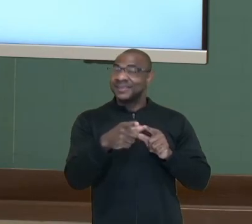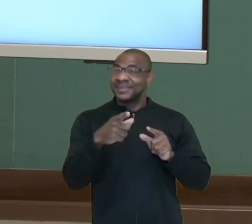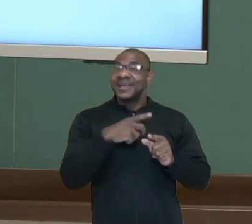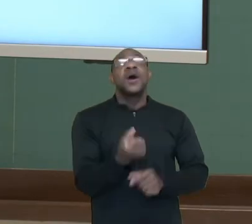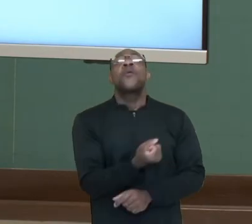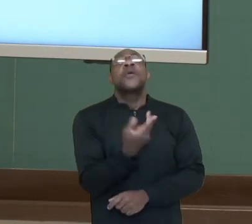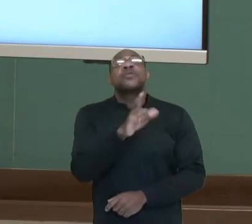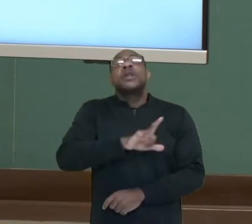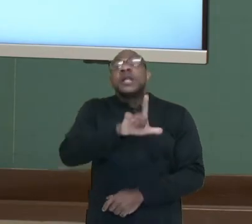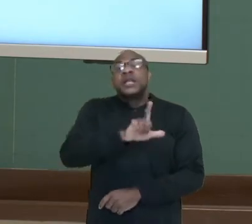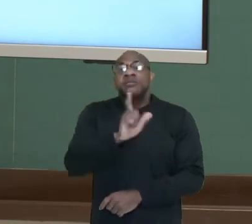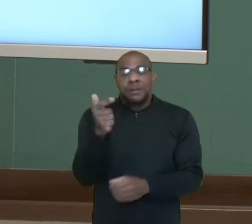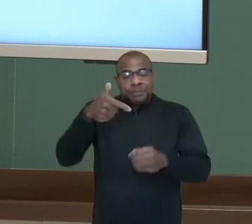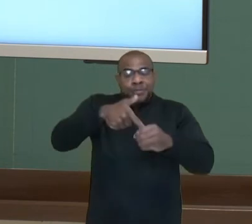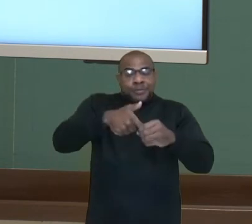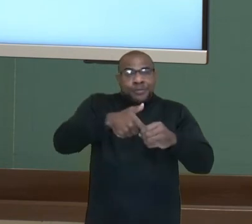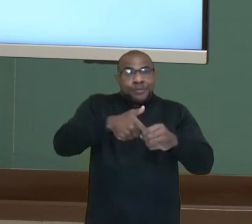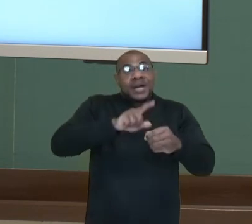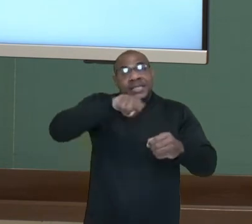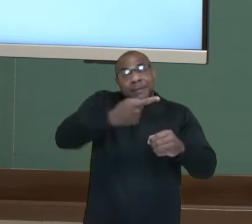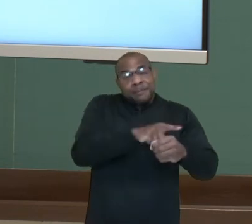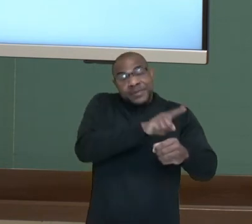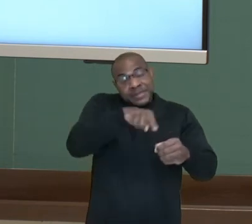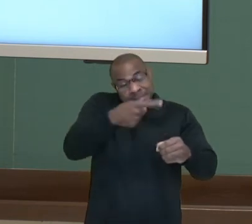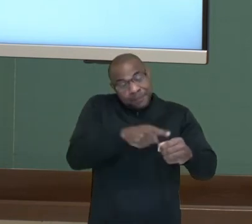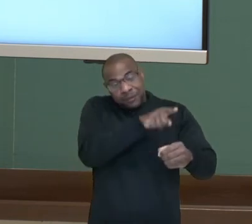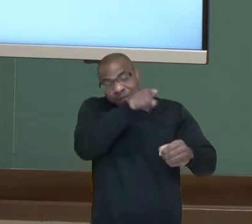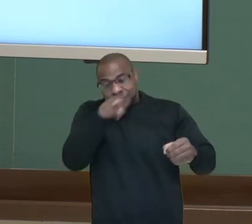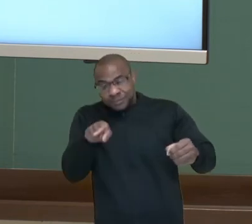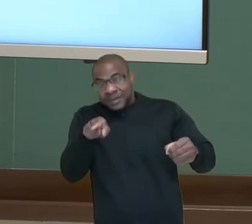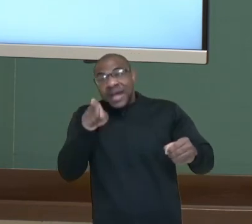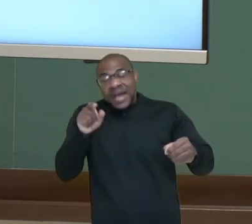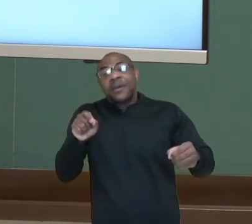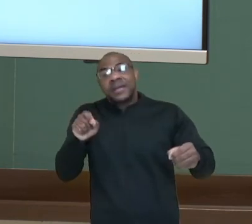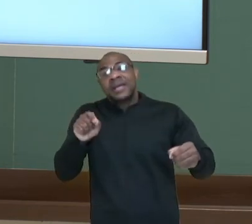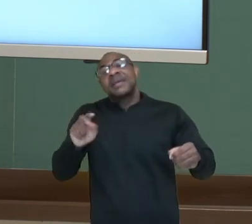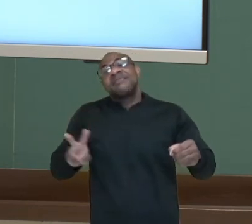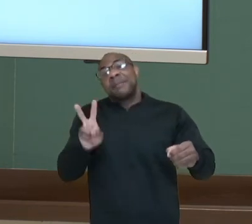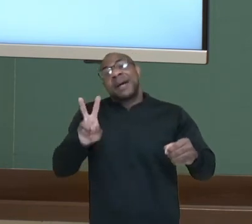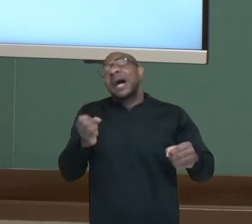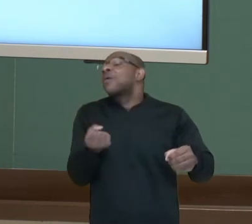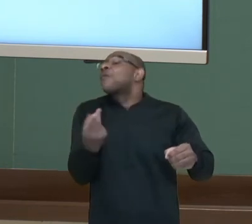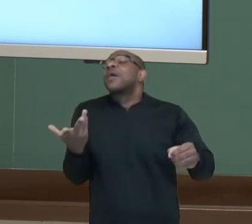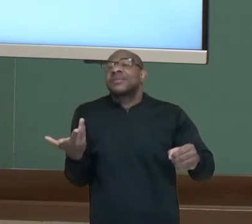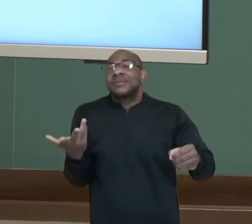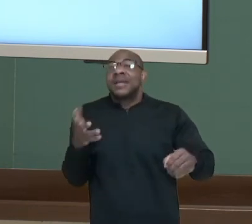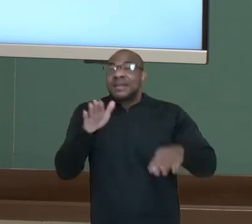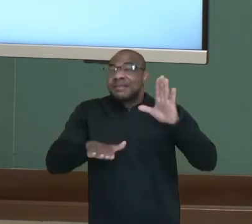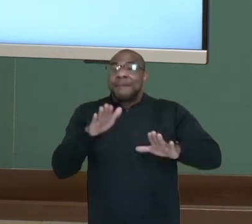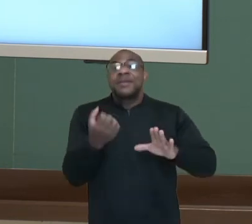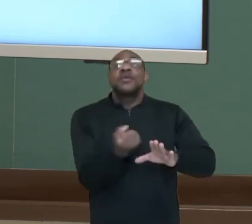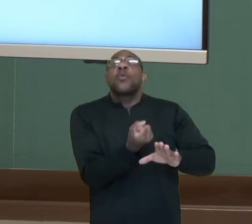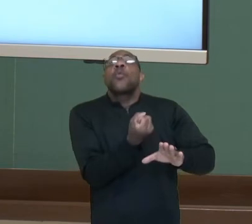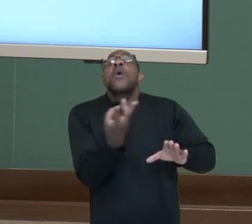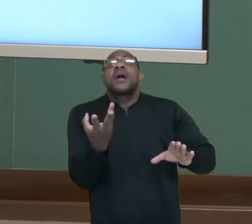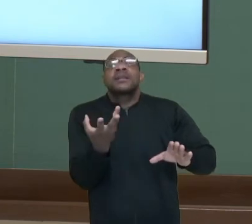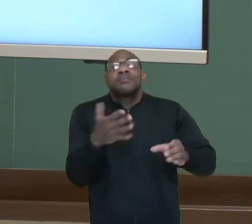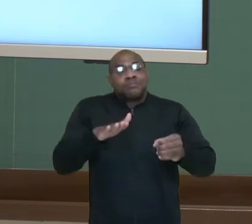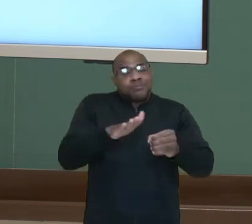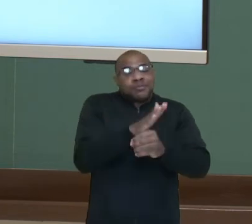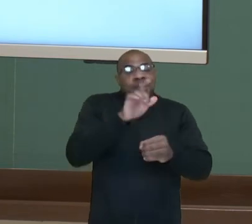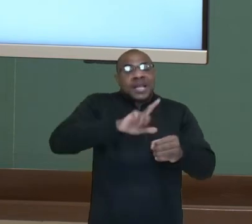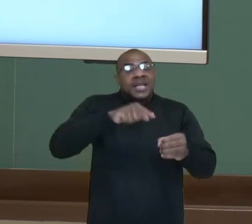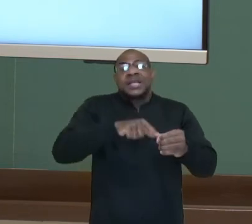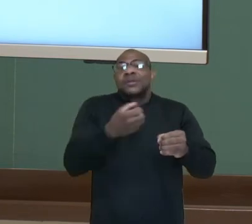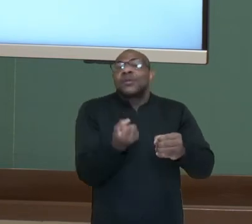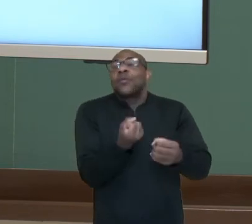vou colocar é a quantidade que eu vou pagar, representa, está relacionada com a quantidade que eu vou pagar em dinheiro, tá? Então,